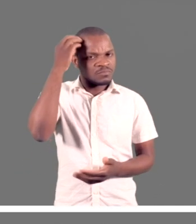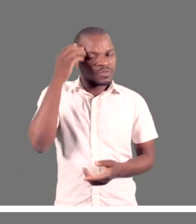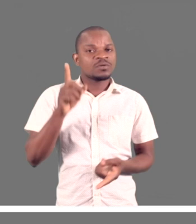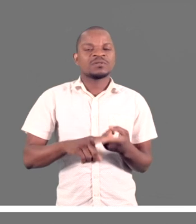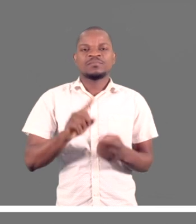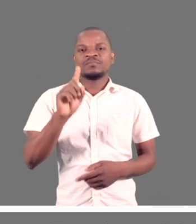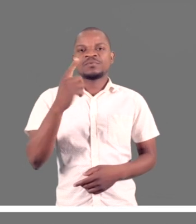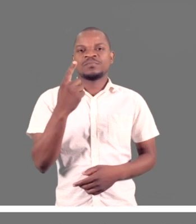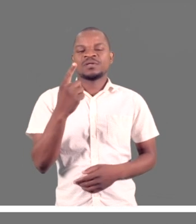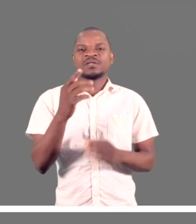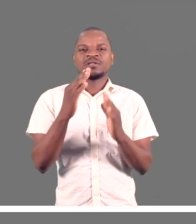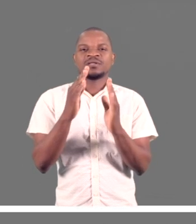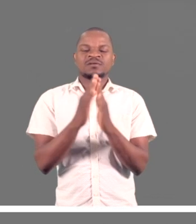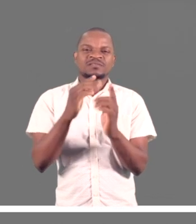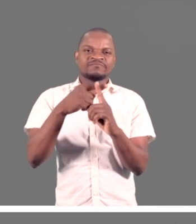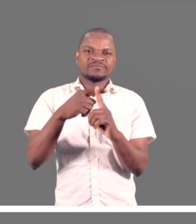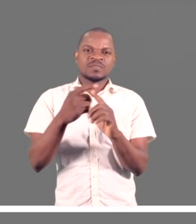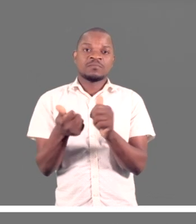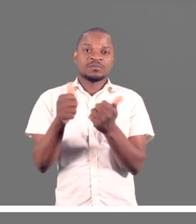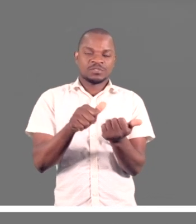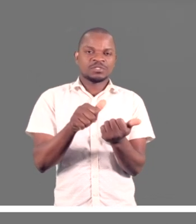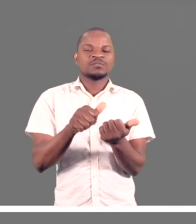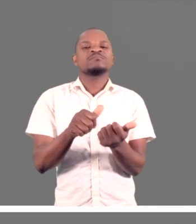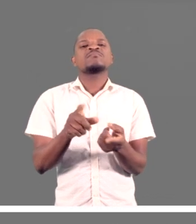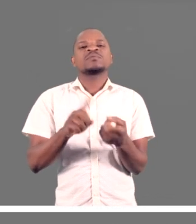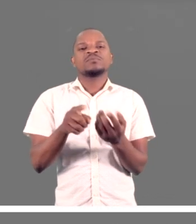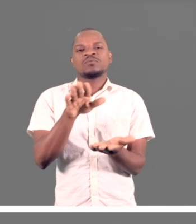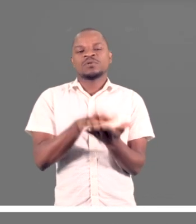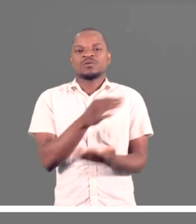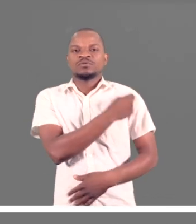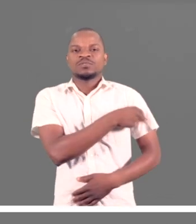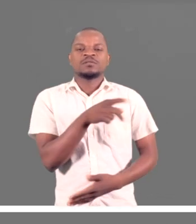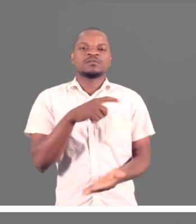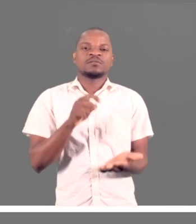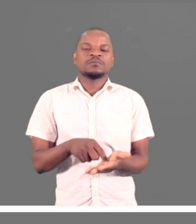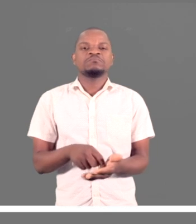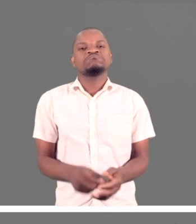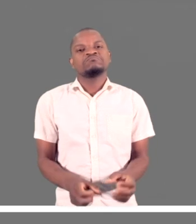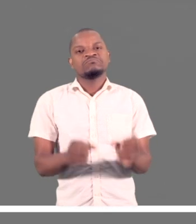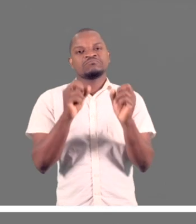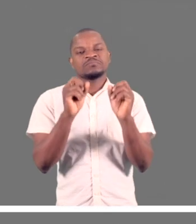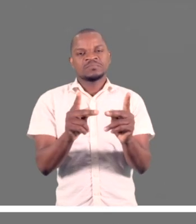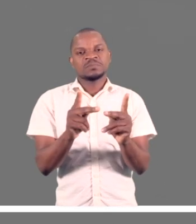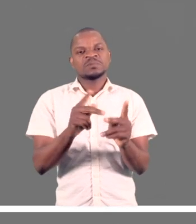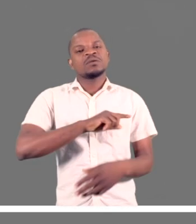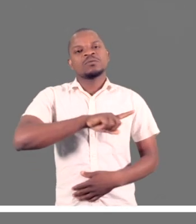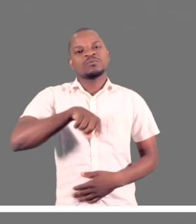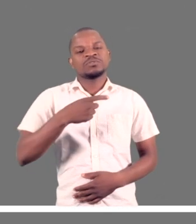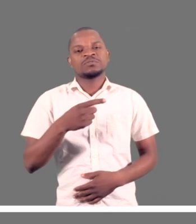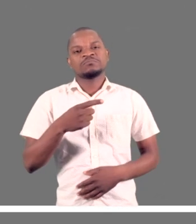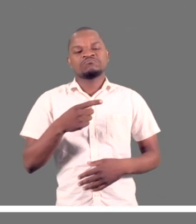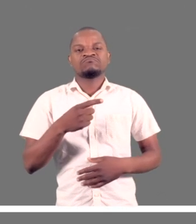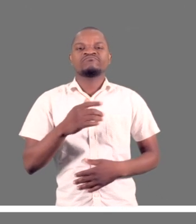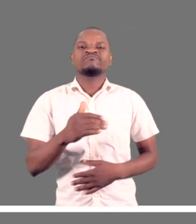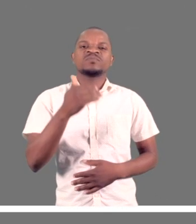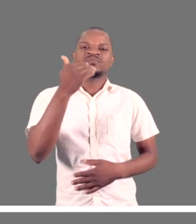Maputo e da primeira igreja batista que estão a orientar as crianças aqui que estão internadas na bioteatria do Estado Central de Maputo.